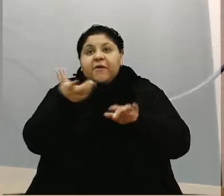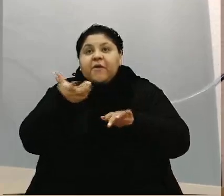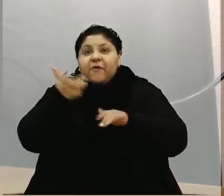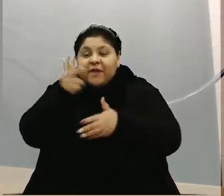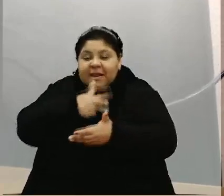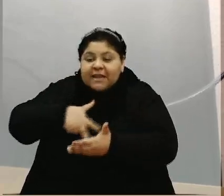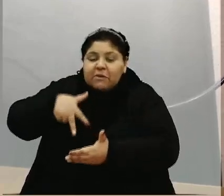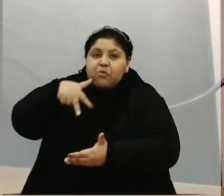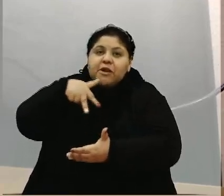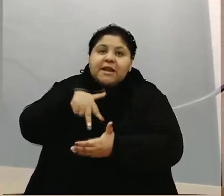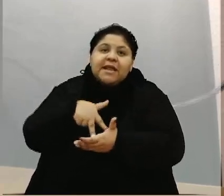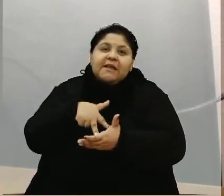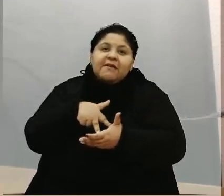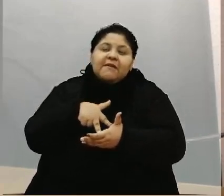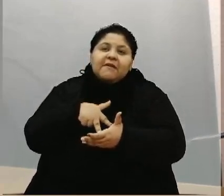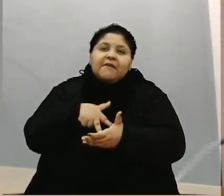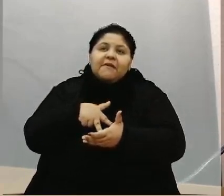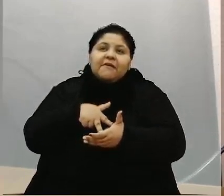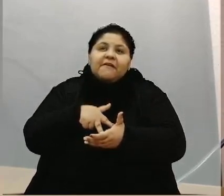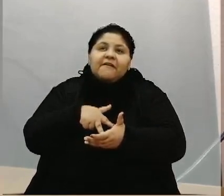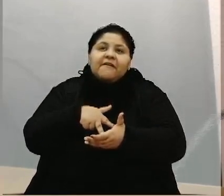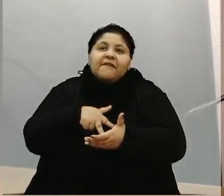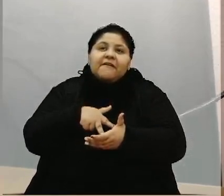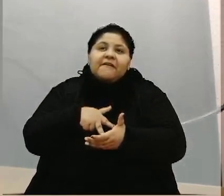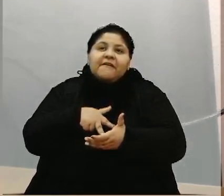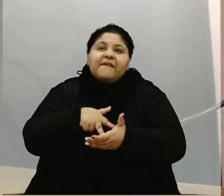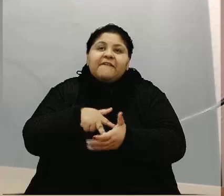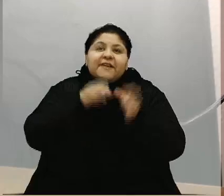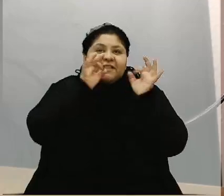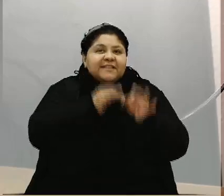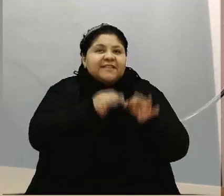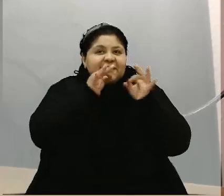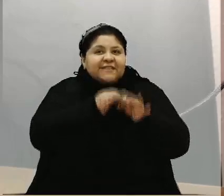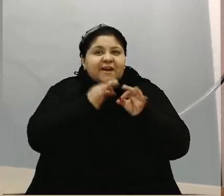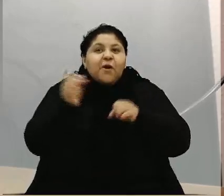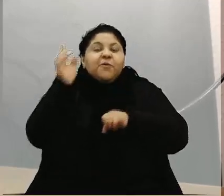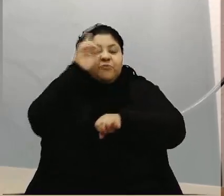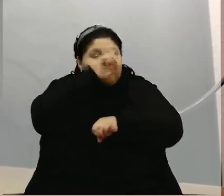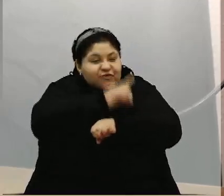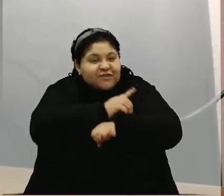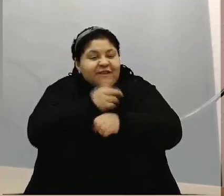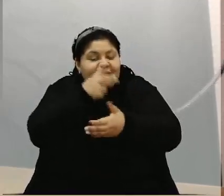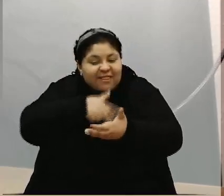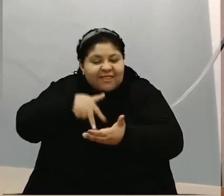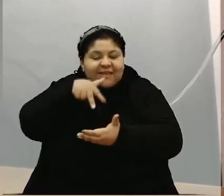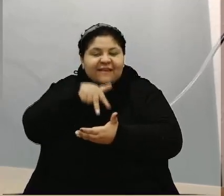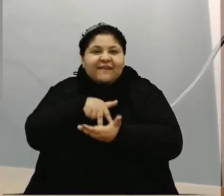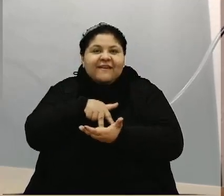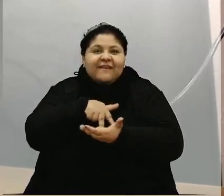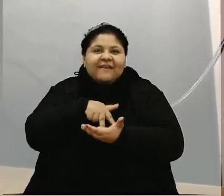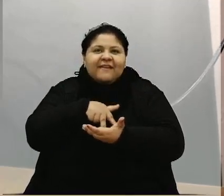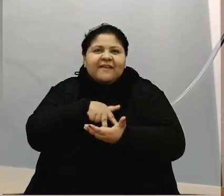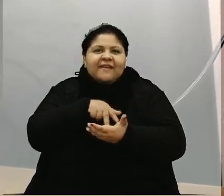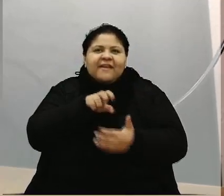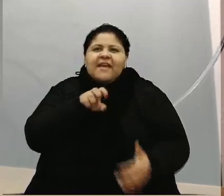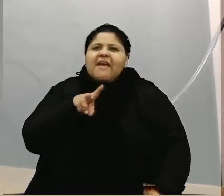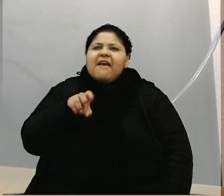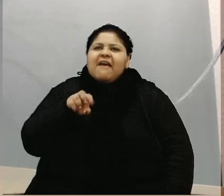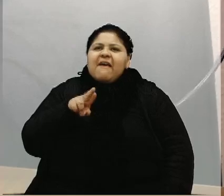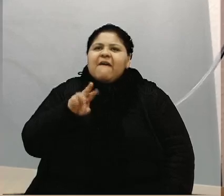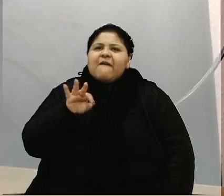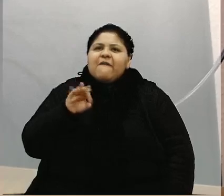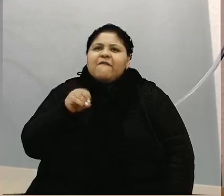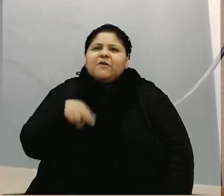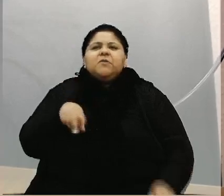livre. Sim, vereador, vai dar certo. Um dia eu vou. E ele falou, e ele e o Everton, meu Deus, como insistiram.